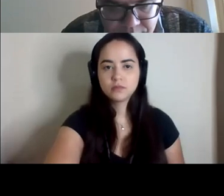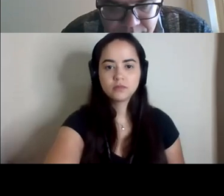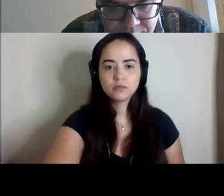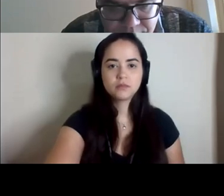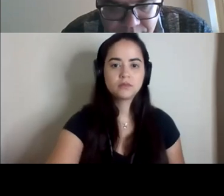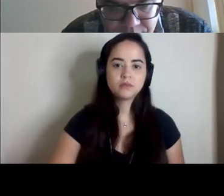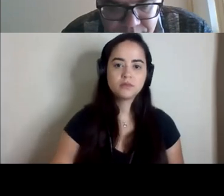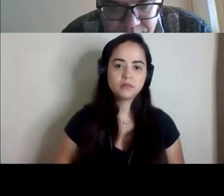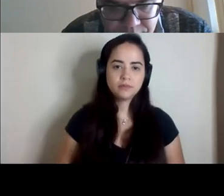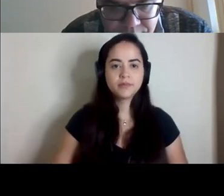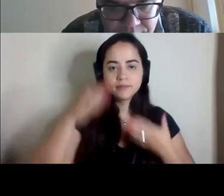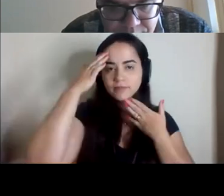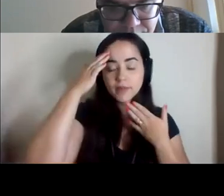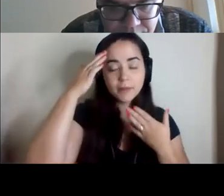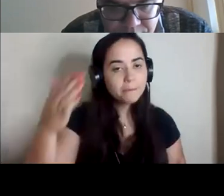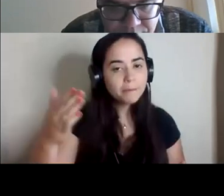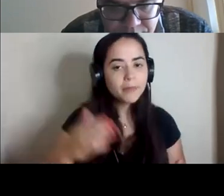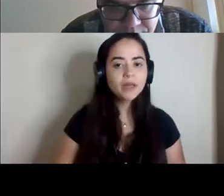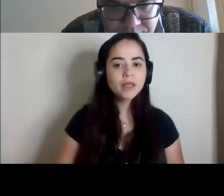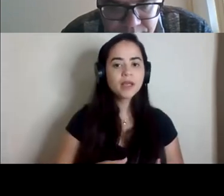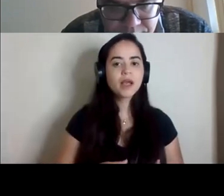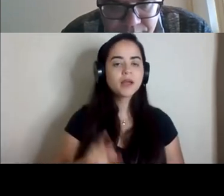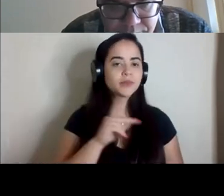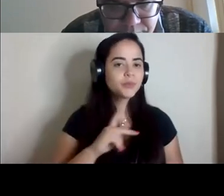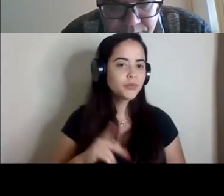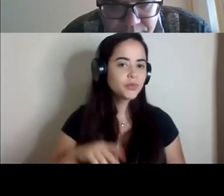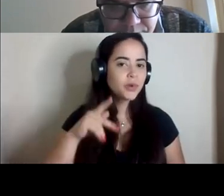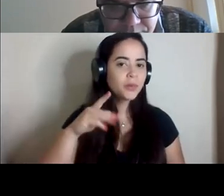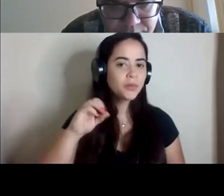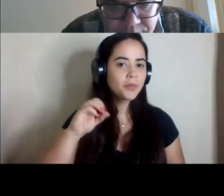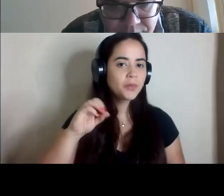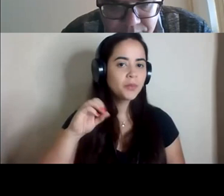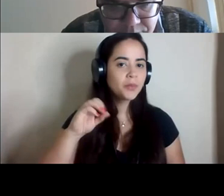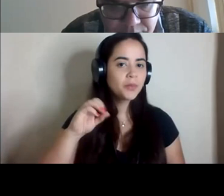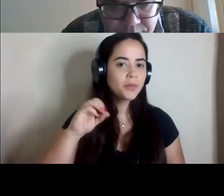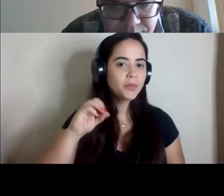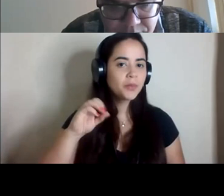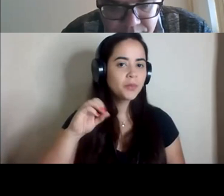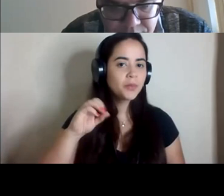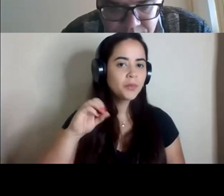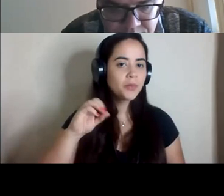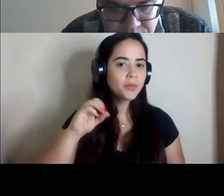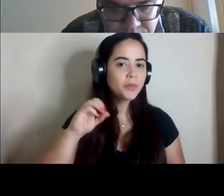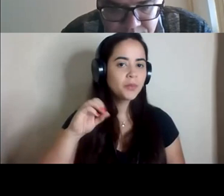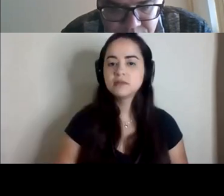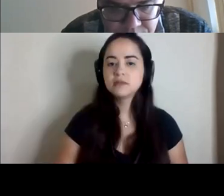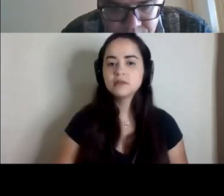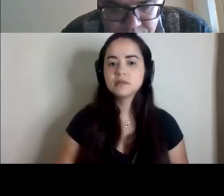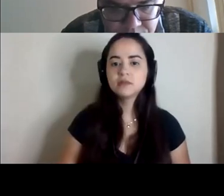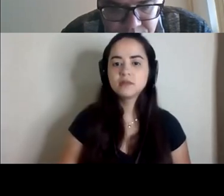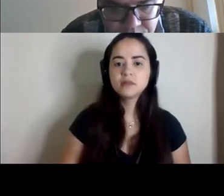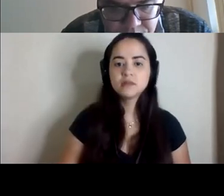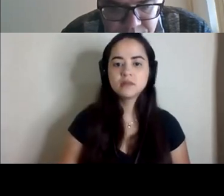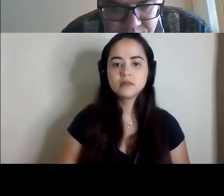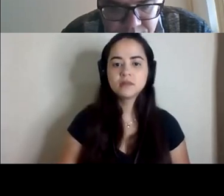Obrigada, Poli. Professora Poliana, né? A gente tem intimidade. Gostaria